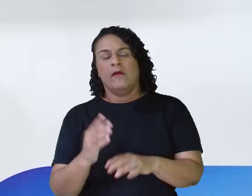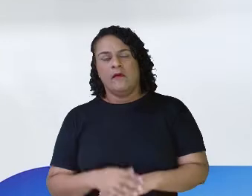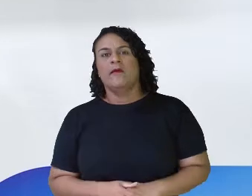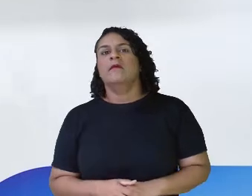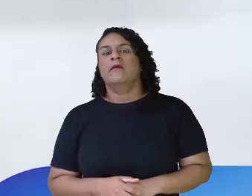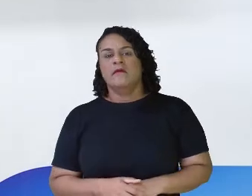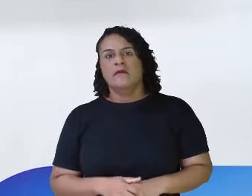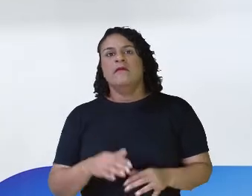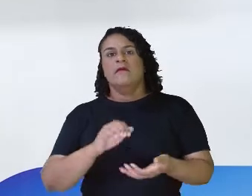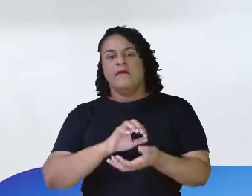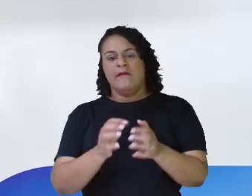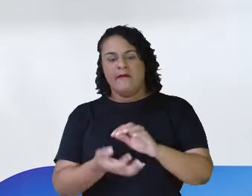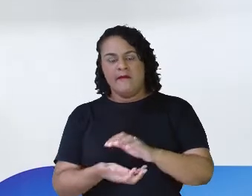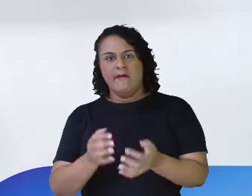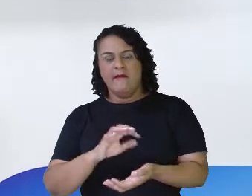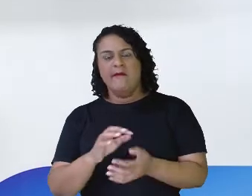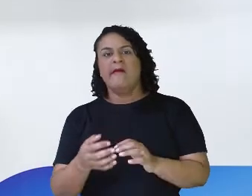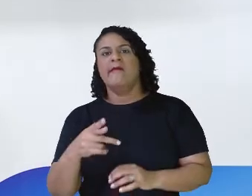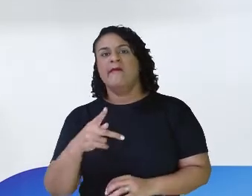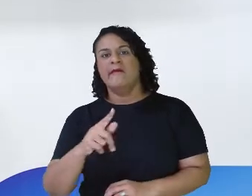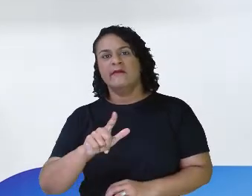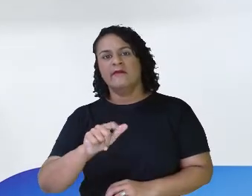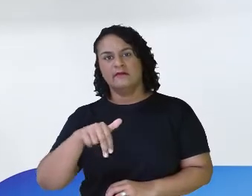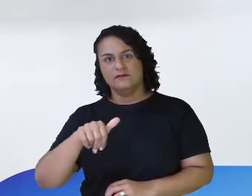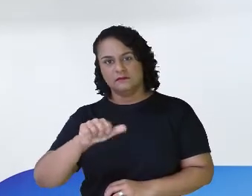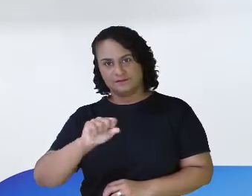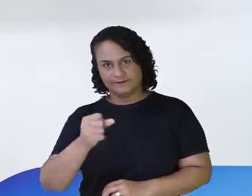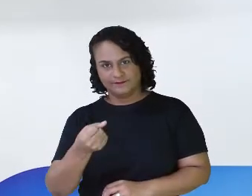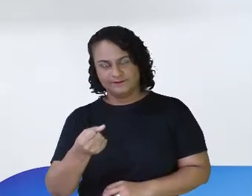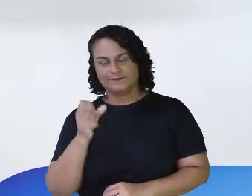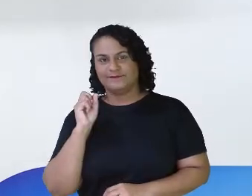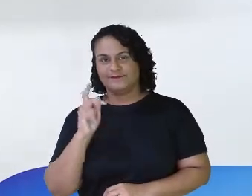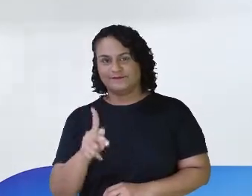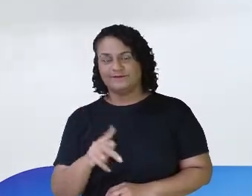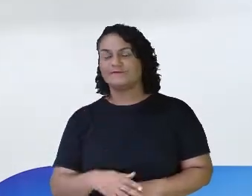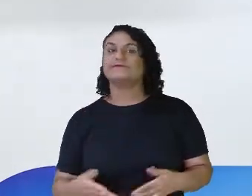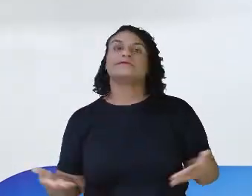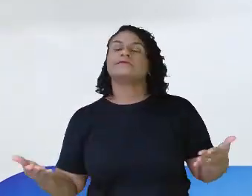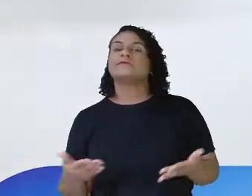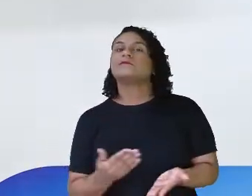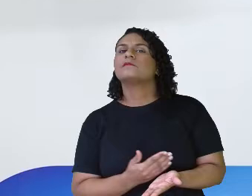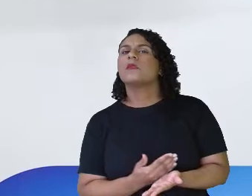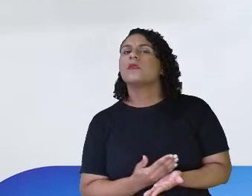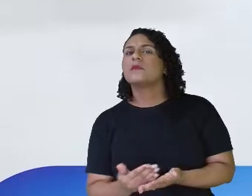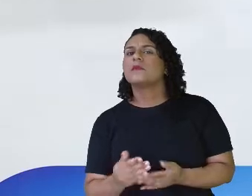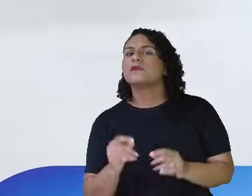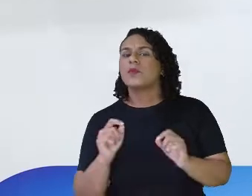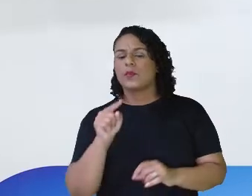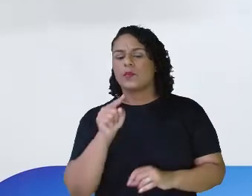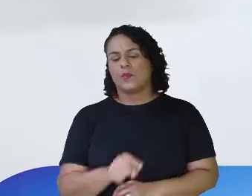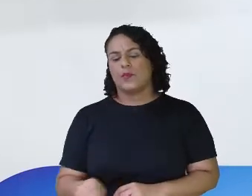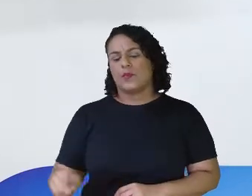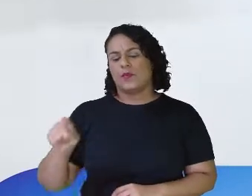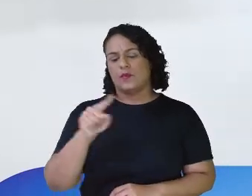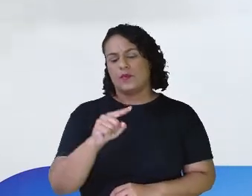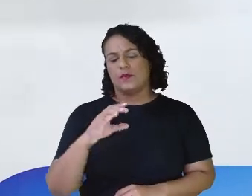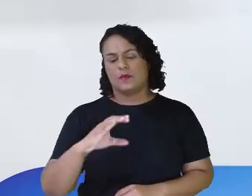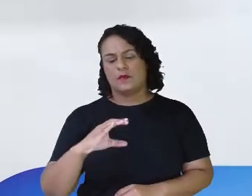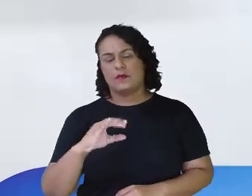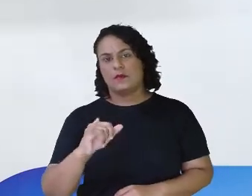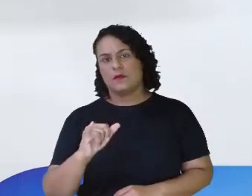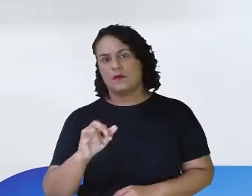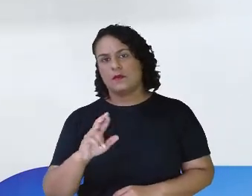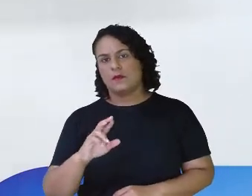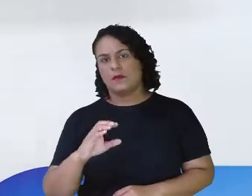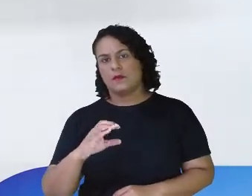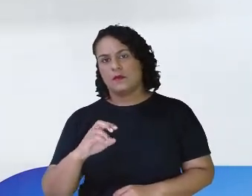figuras geométricas planas. Beleza? A gente vai começar pelo círculo, né? Trouxe